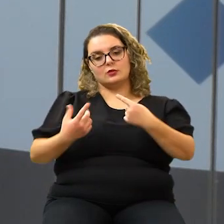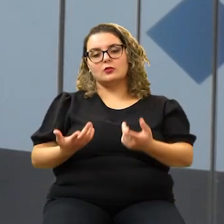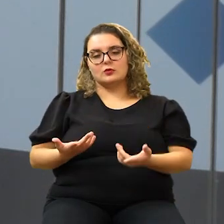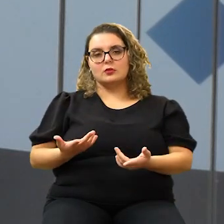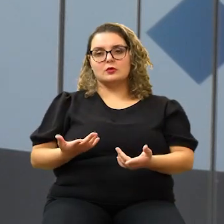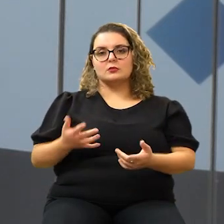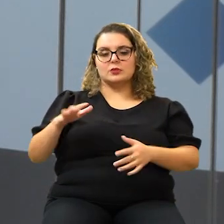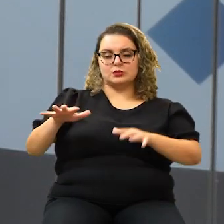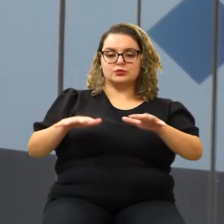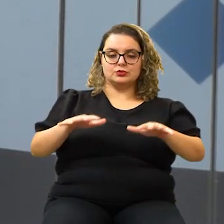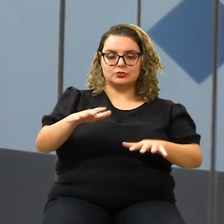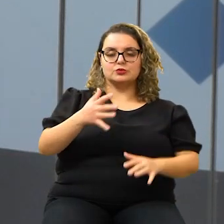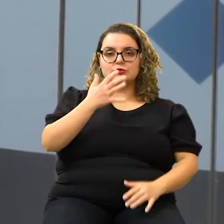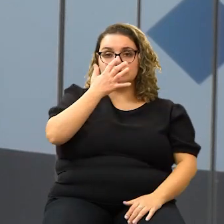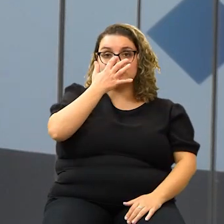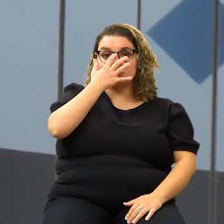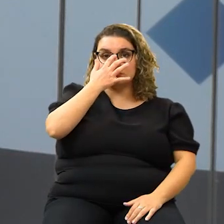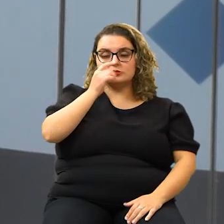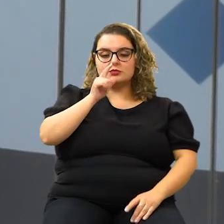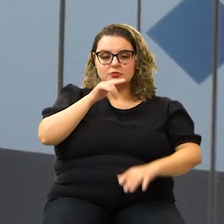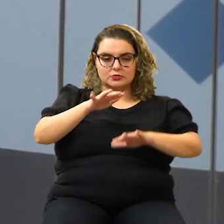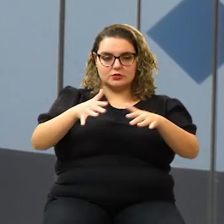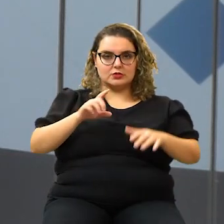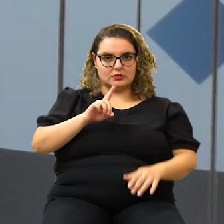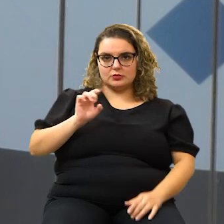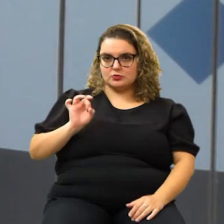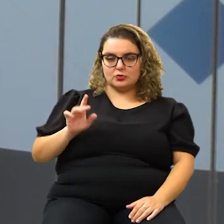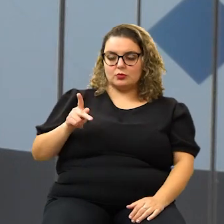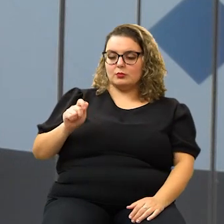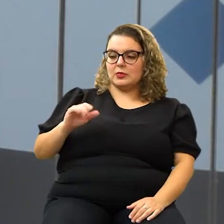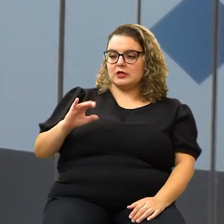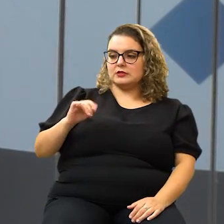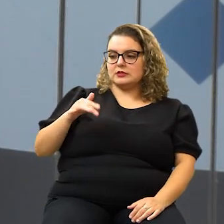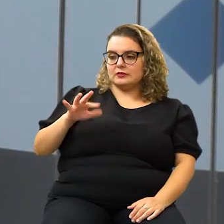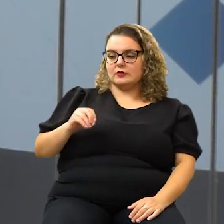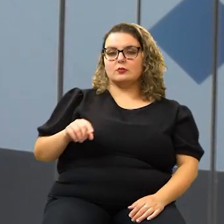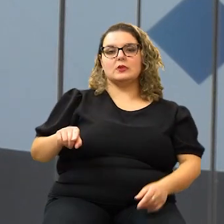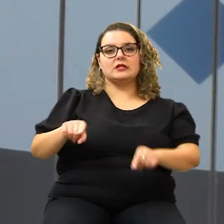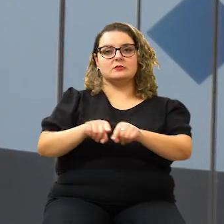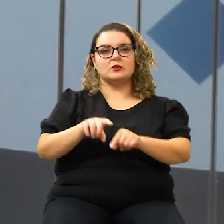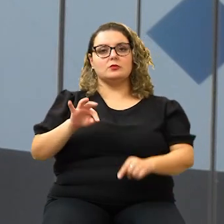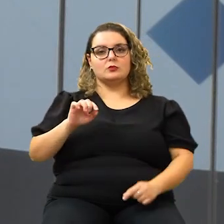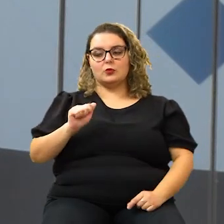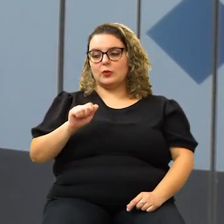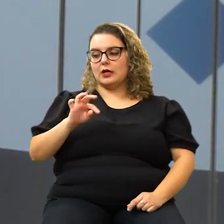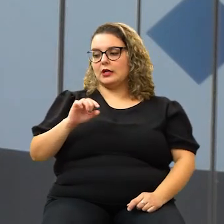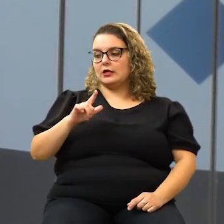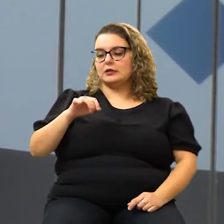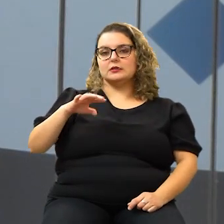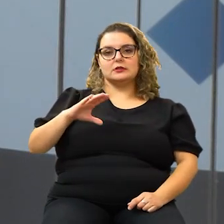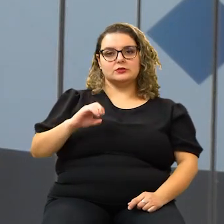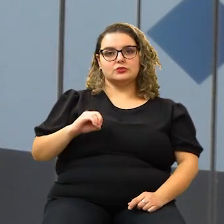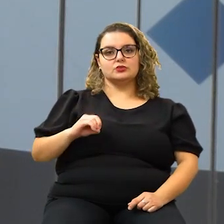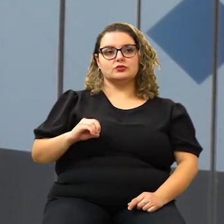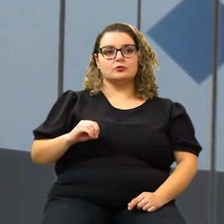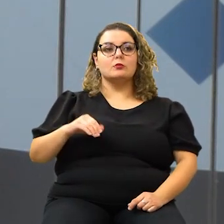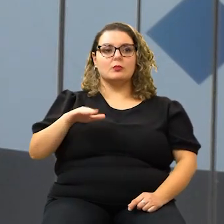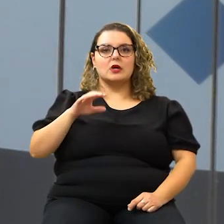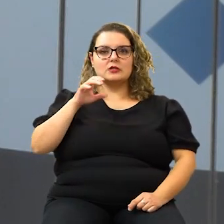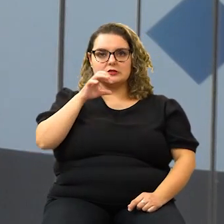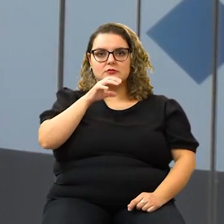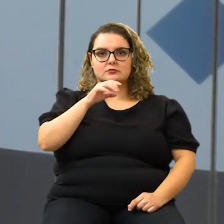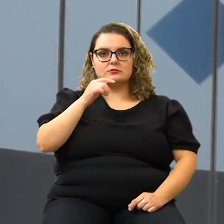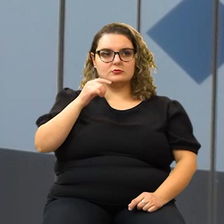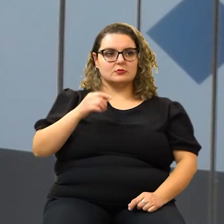outras áreas, né, dos oceanos, não só o Pacífico, mas o Atlântico, mais quente. Então isso é uma incerteza